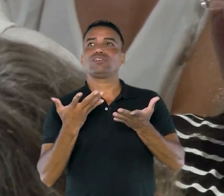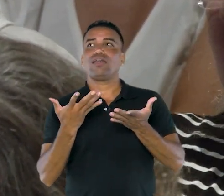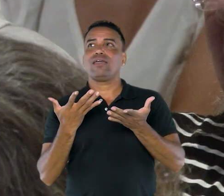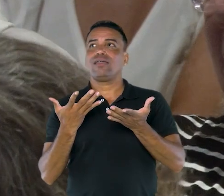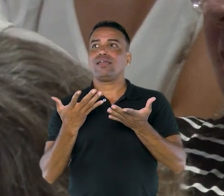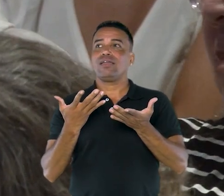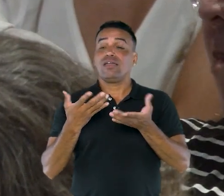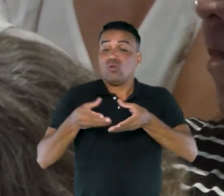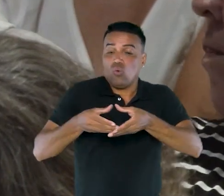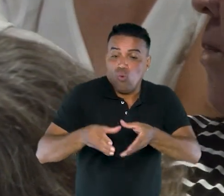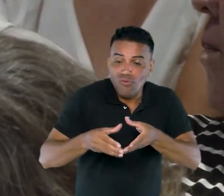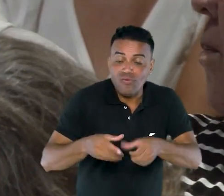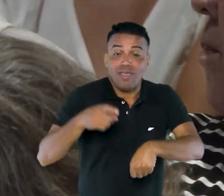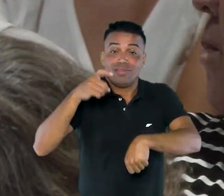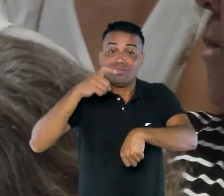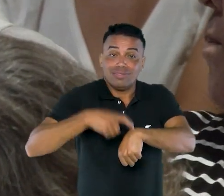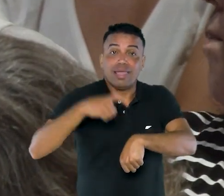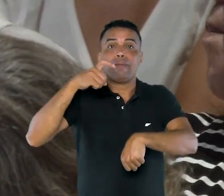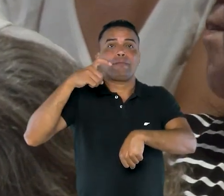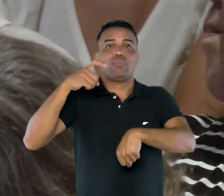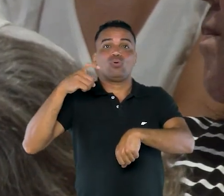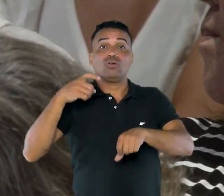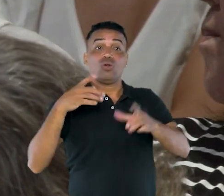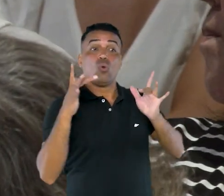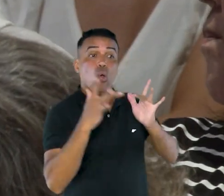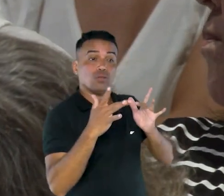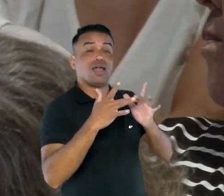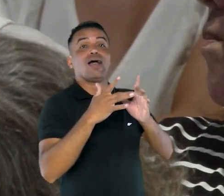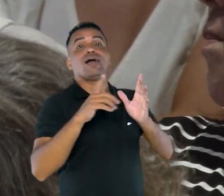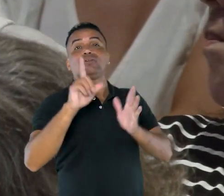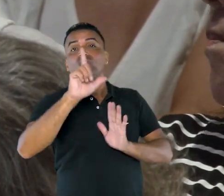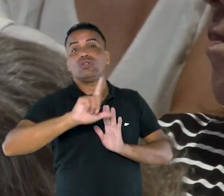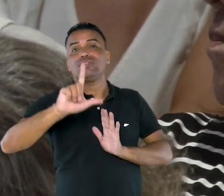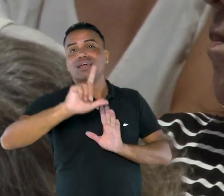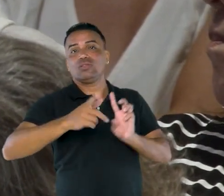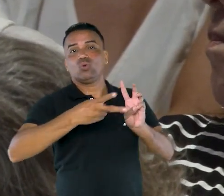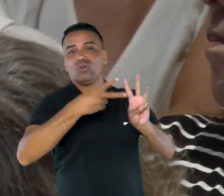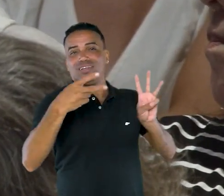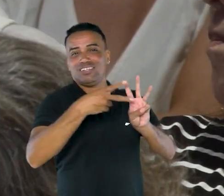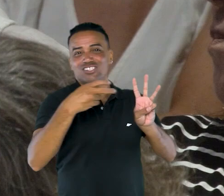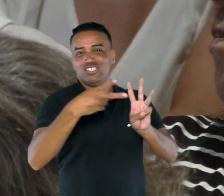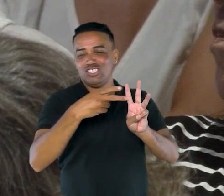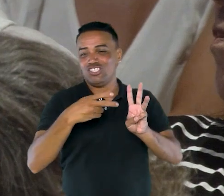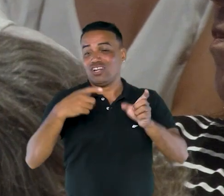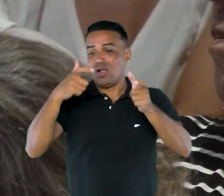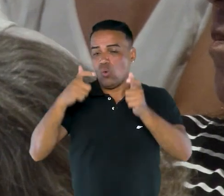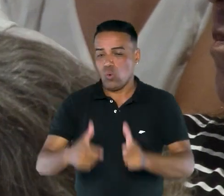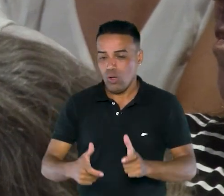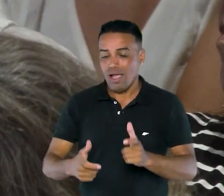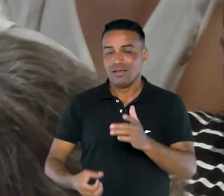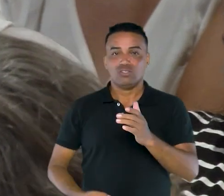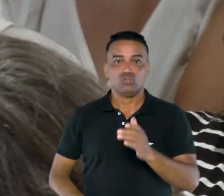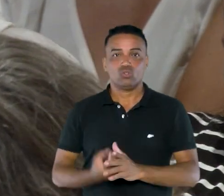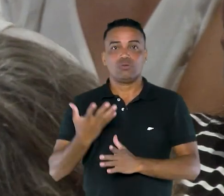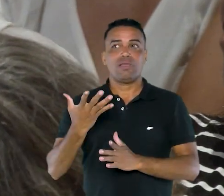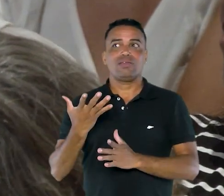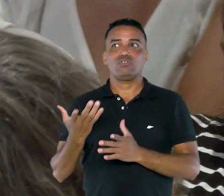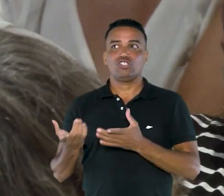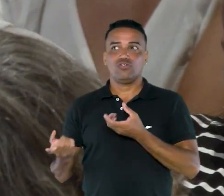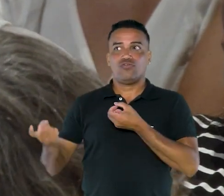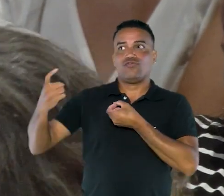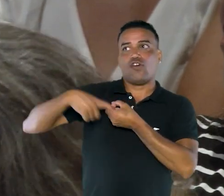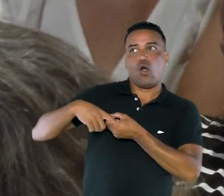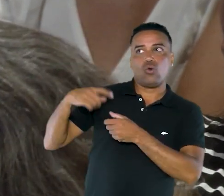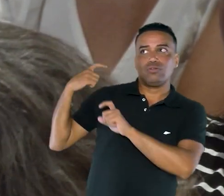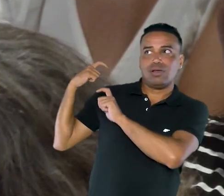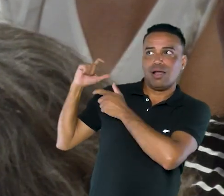muito contato com a literatura indígena. Então, essa questão de fazer um espaço de construção desse retorno, né, é uma